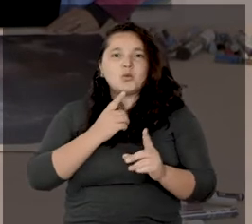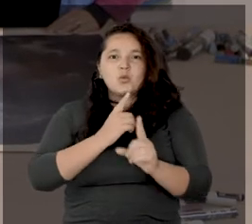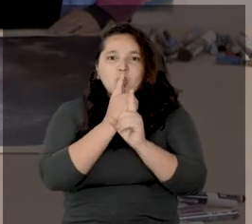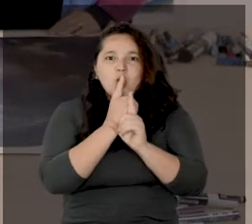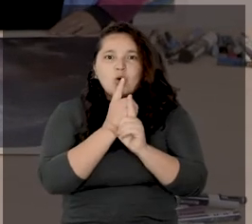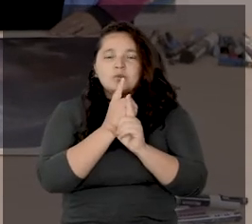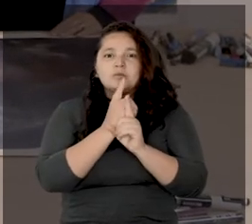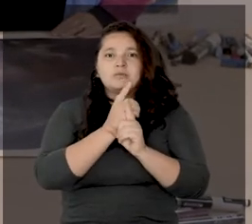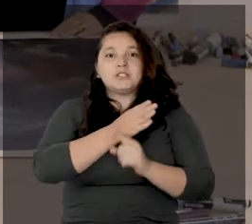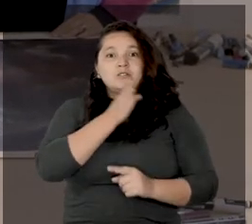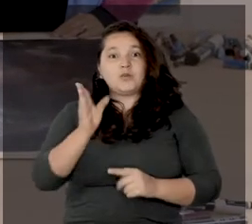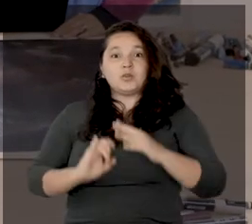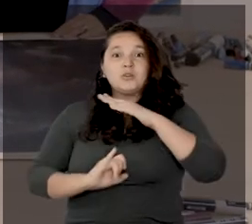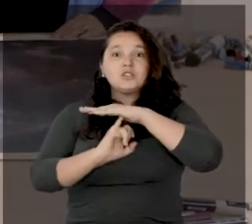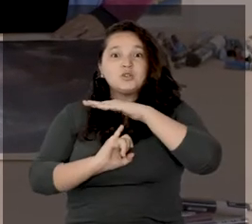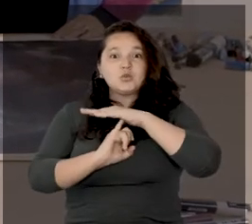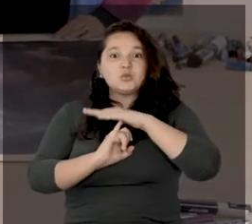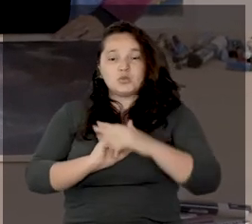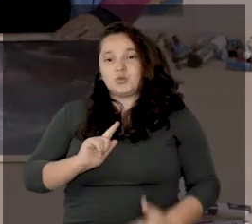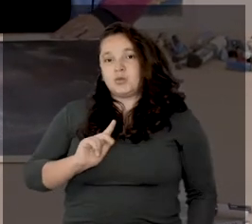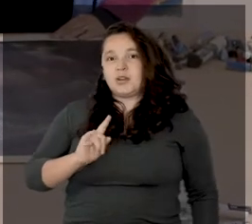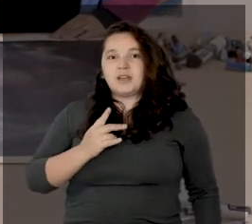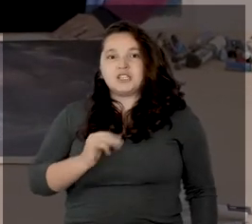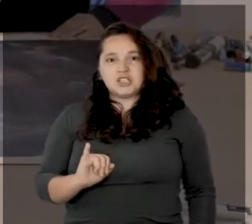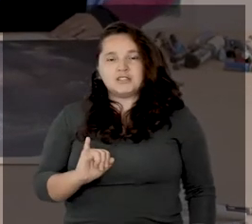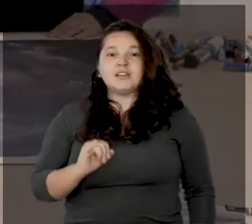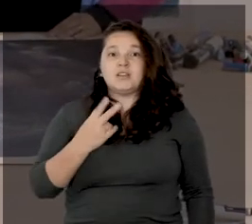no Instituto Goethe, 2017.